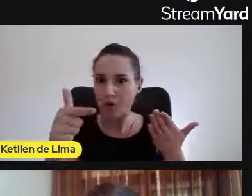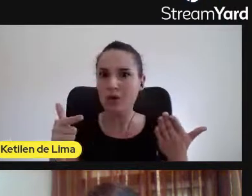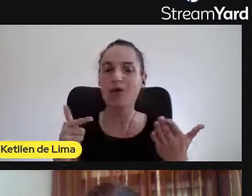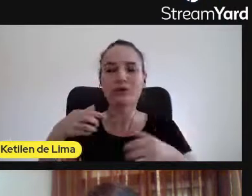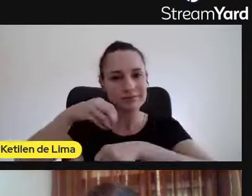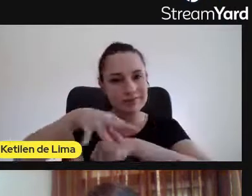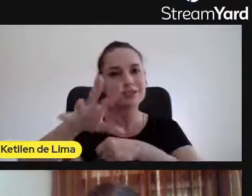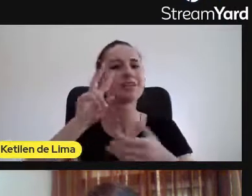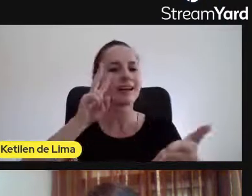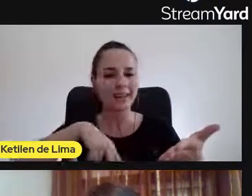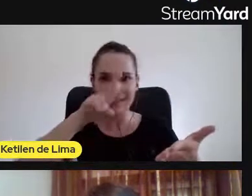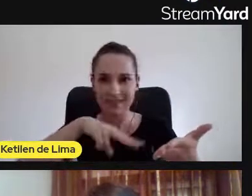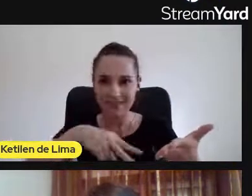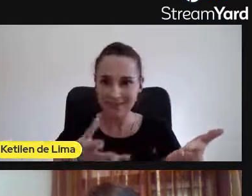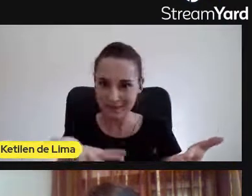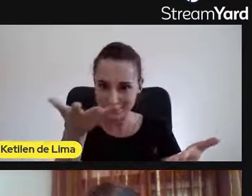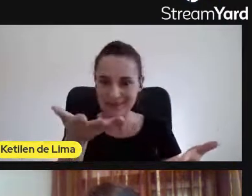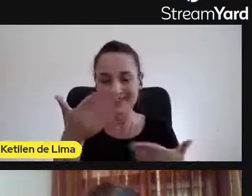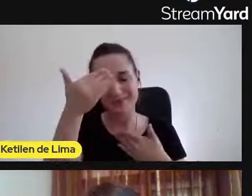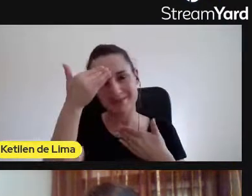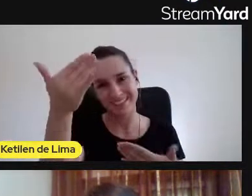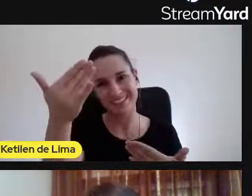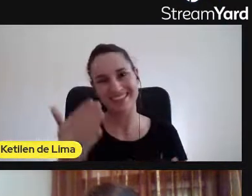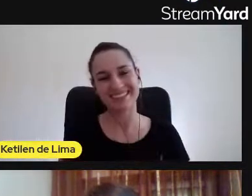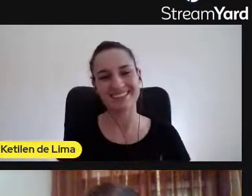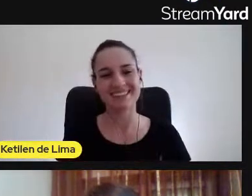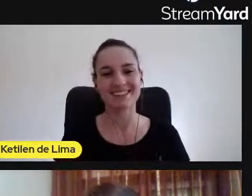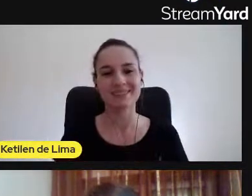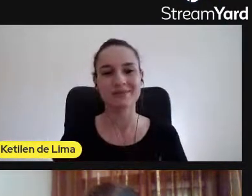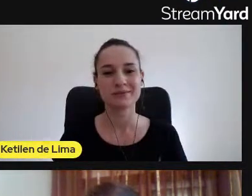Então, agradeço. E é isso.